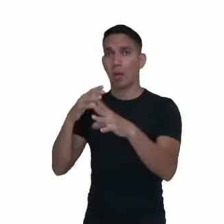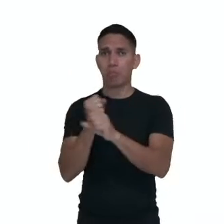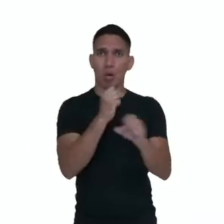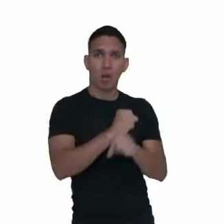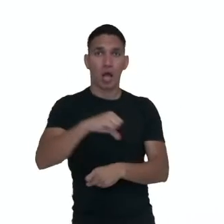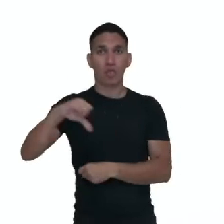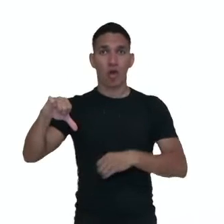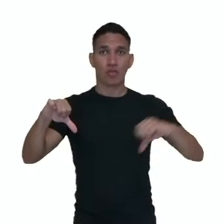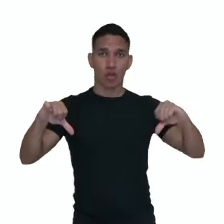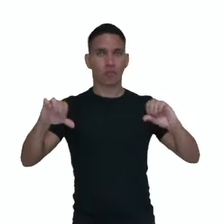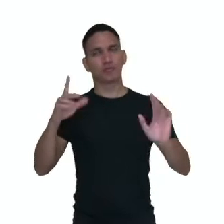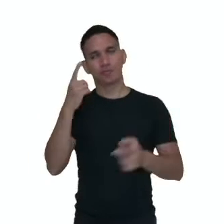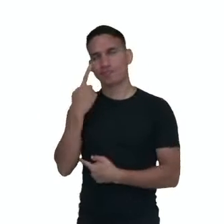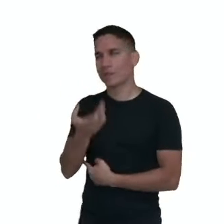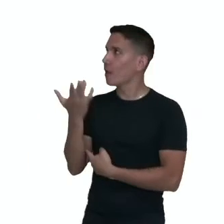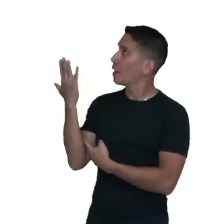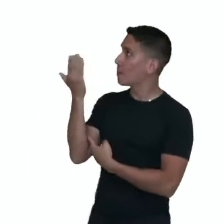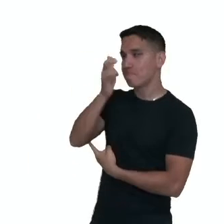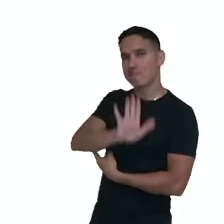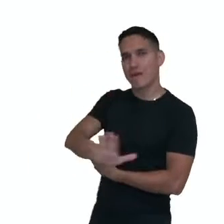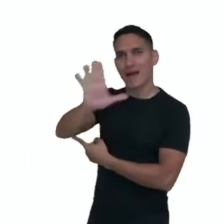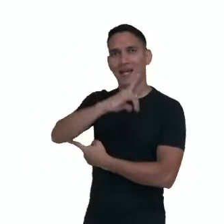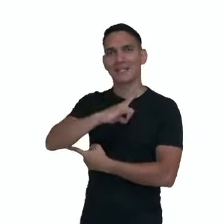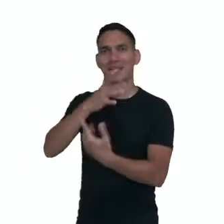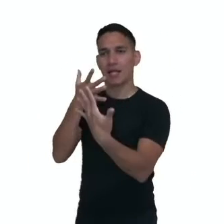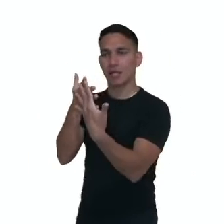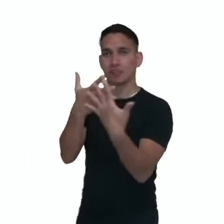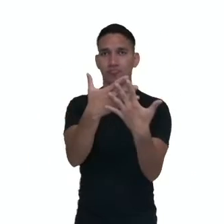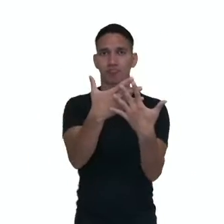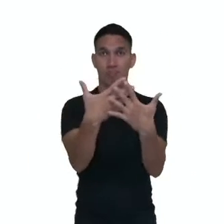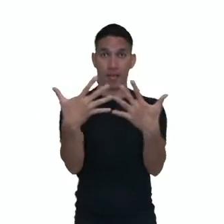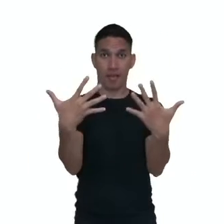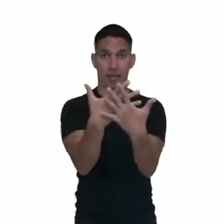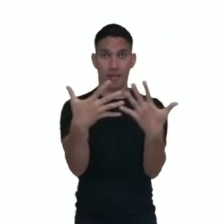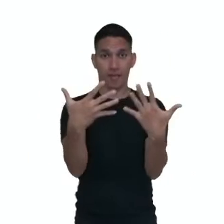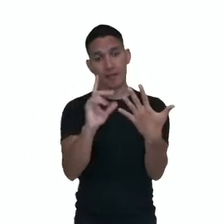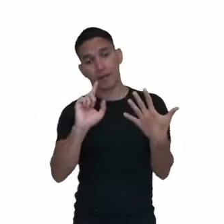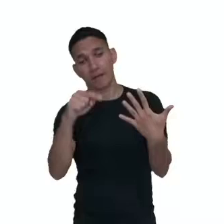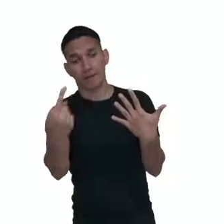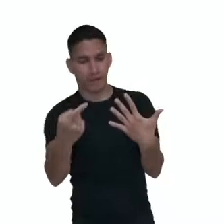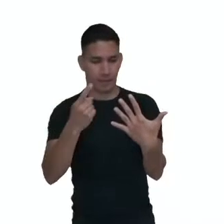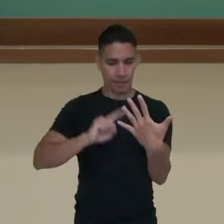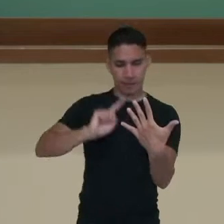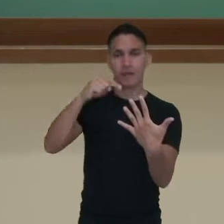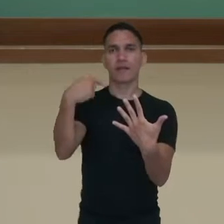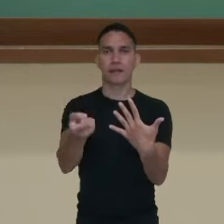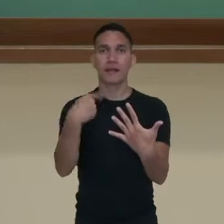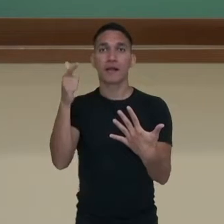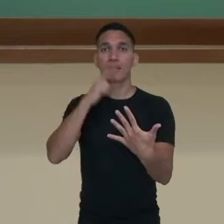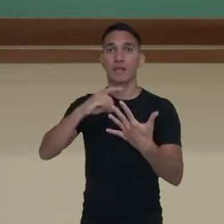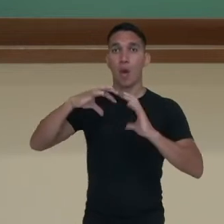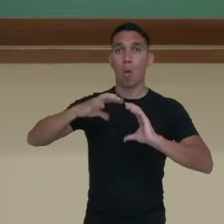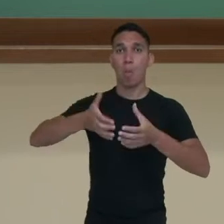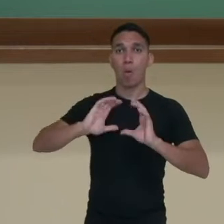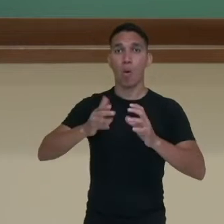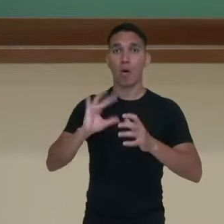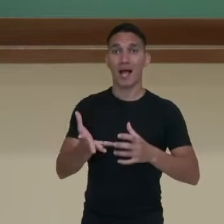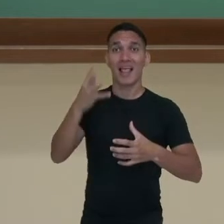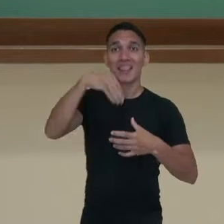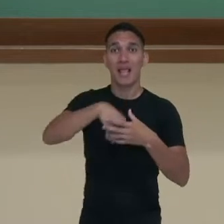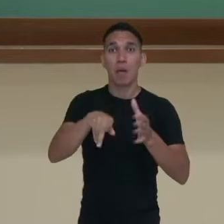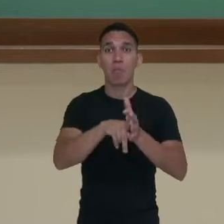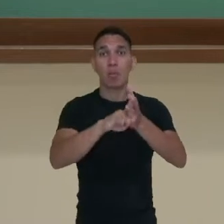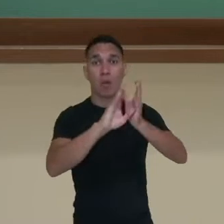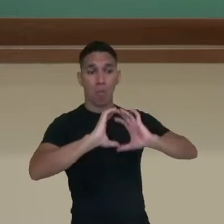na imagem, né? Então, tinha uma rede no meio e a bola que eles utilizavam era a parte interna de